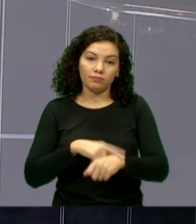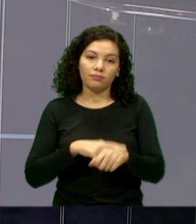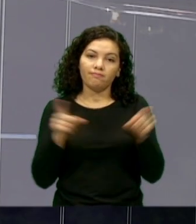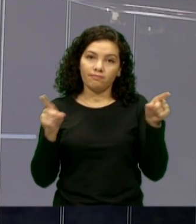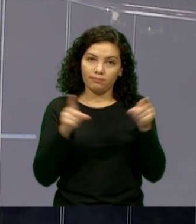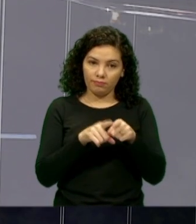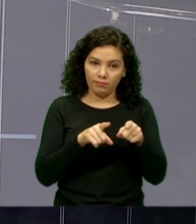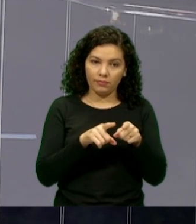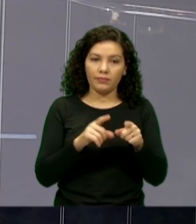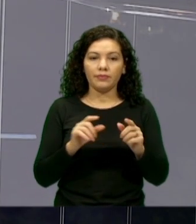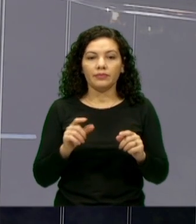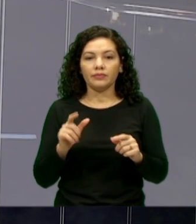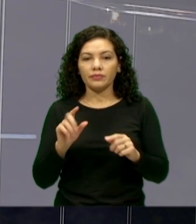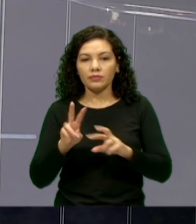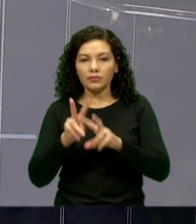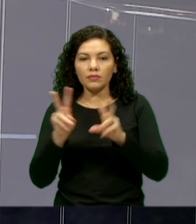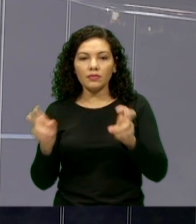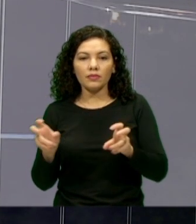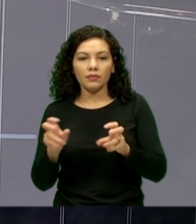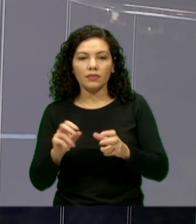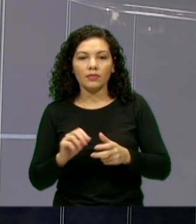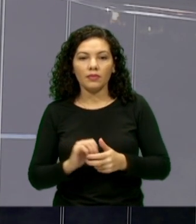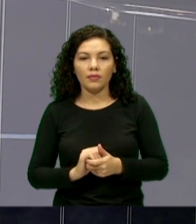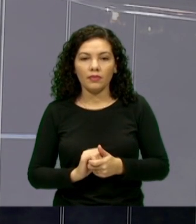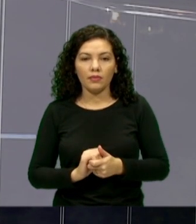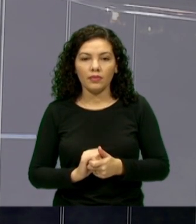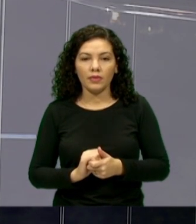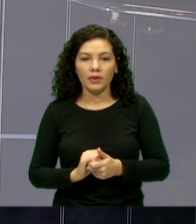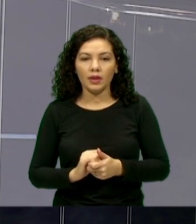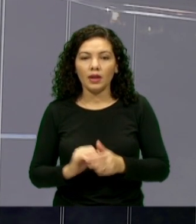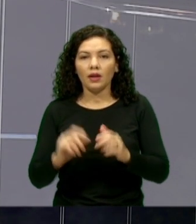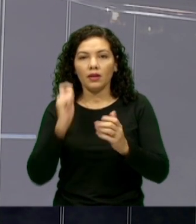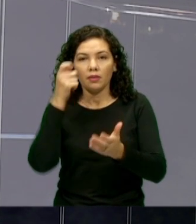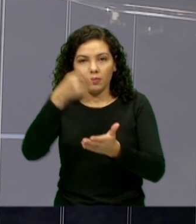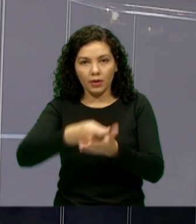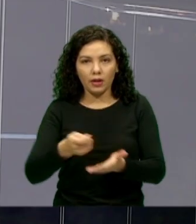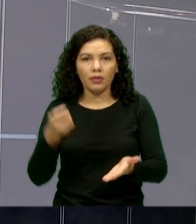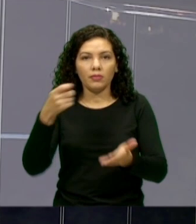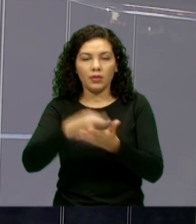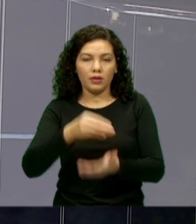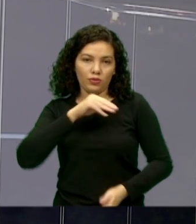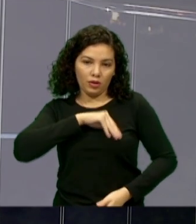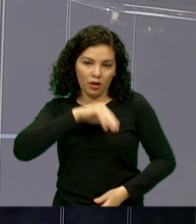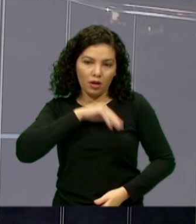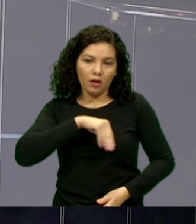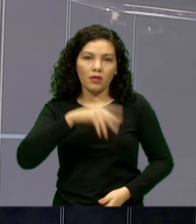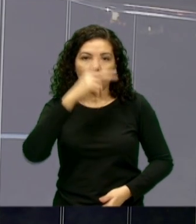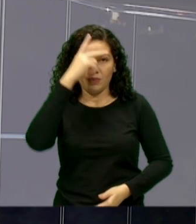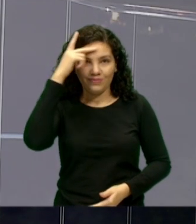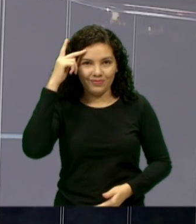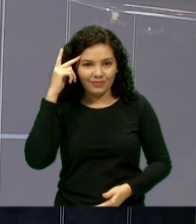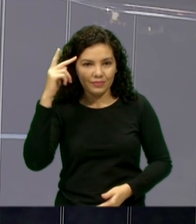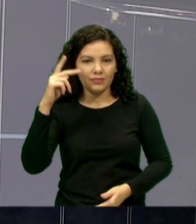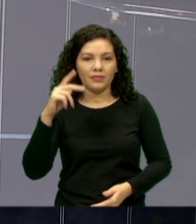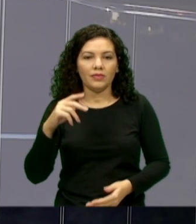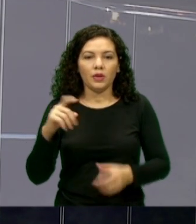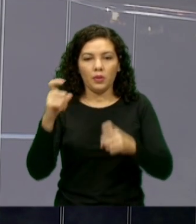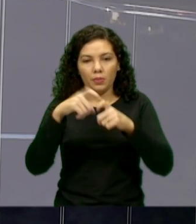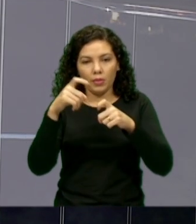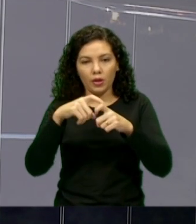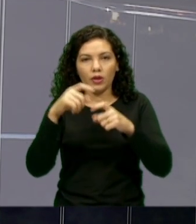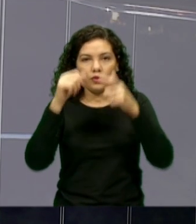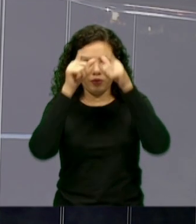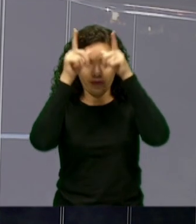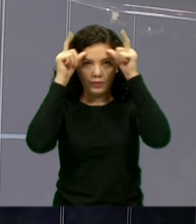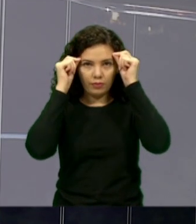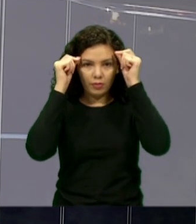vamos nem entrar na questão de que, além de estar pagando o salário desse funcionário, desses médicos,